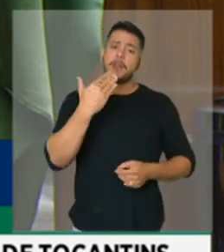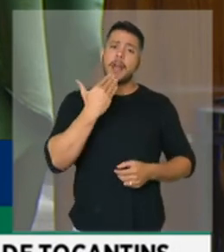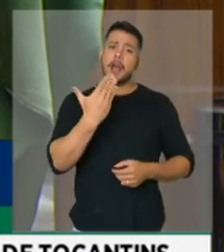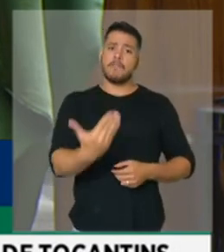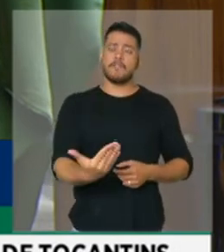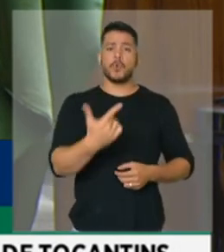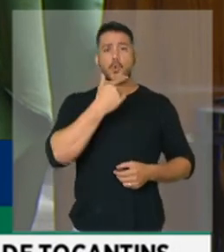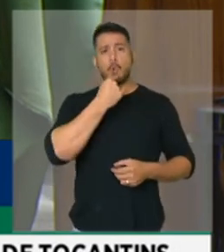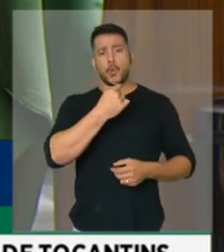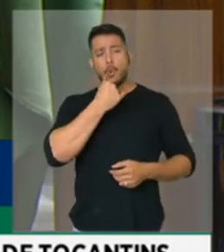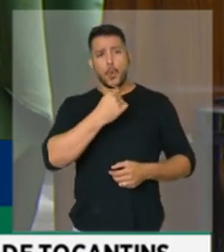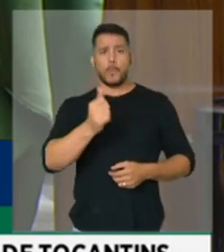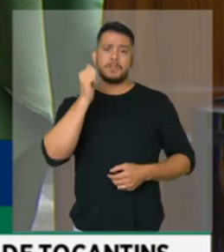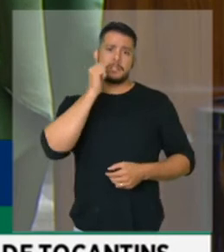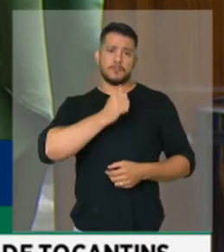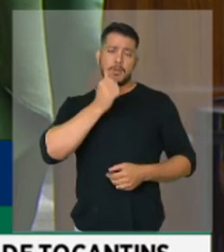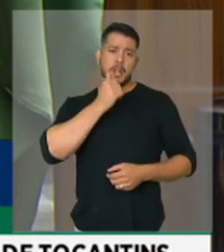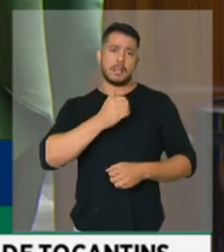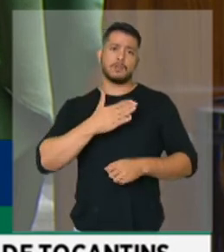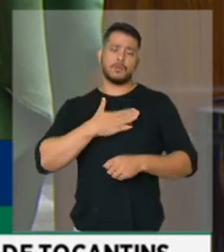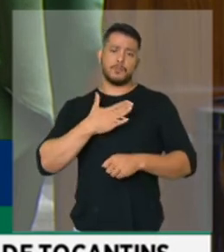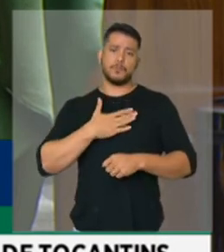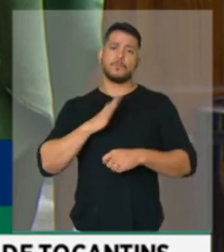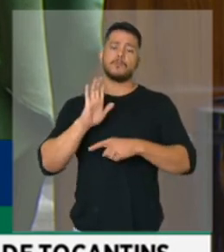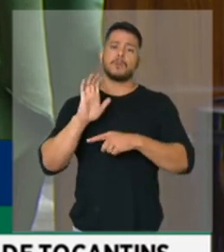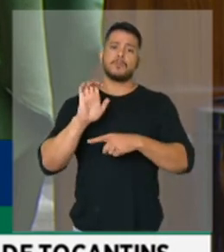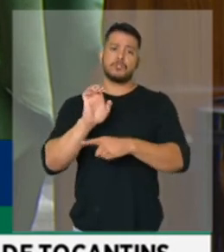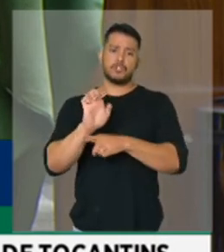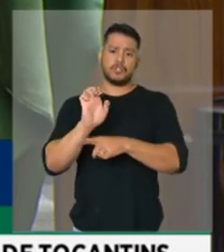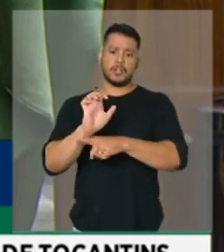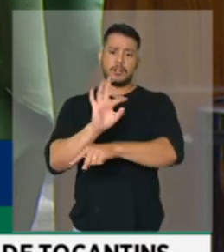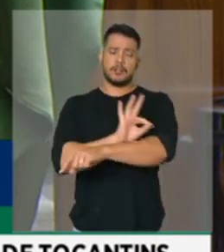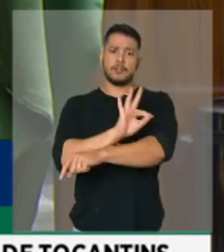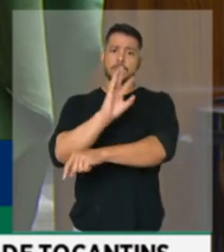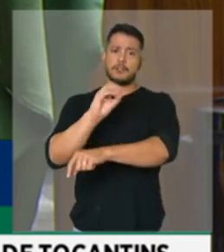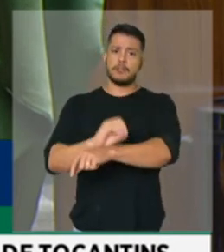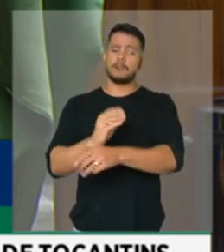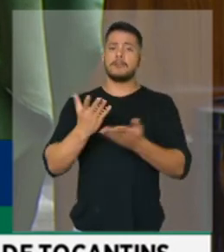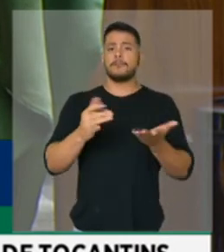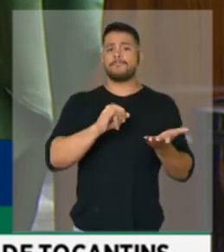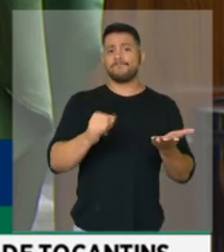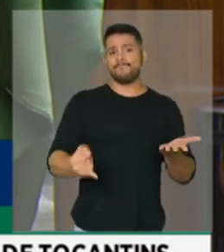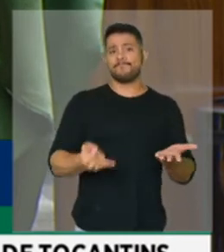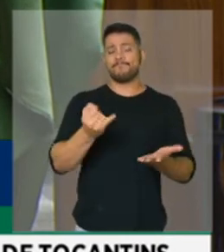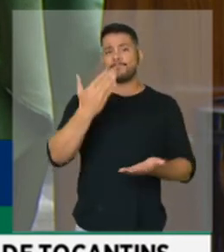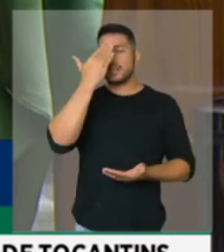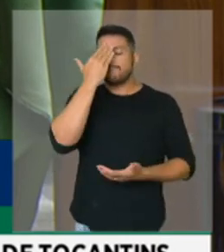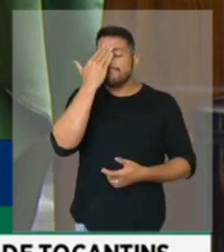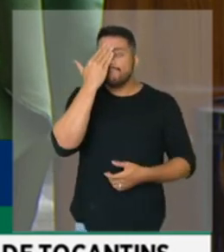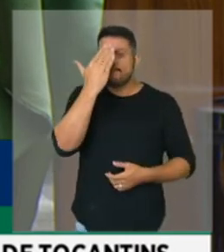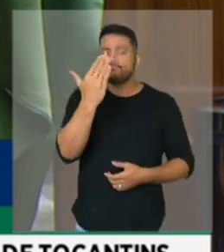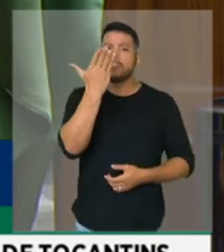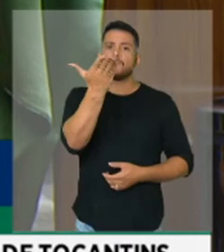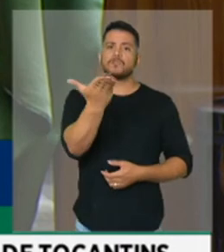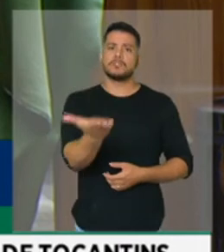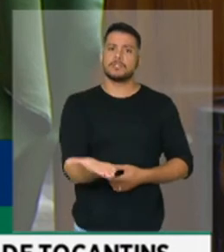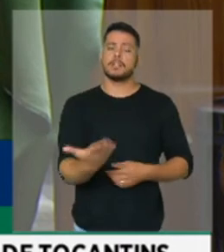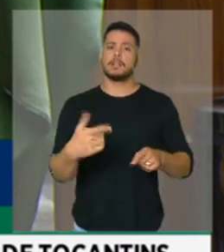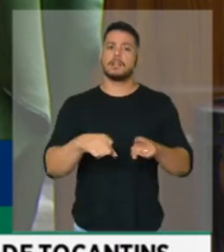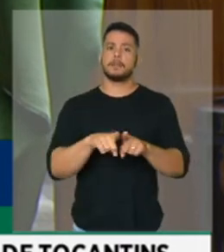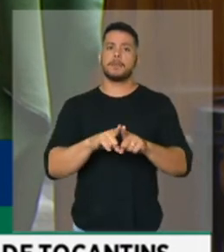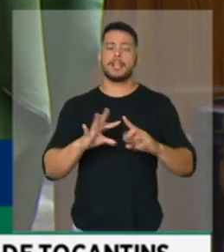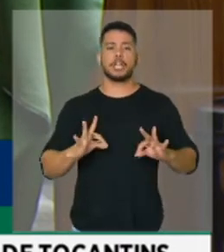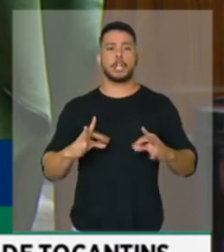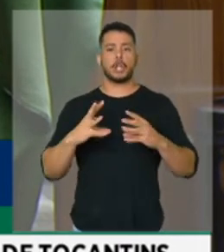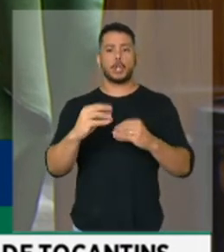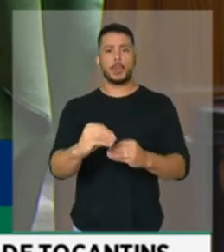lá, mas tem voz aqui no momento que me fez um deputado federal. Meu muito obrigado a você, a todos os servidores dessa casa que me acompanharam